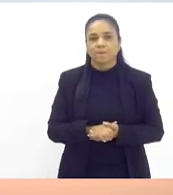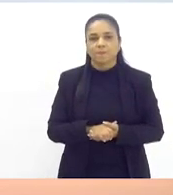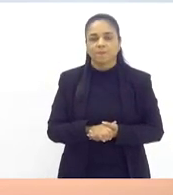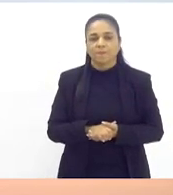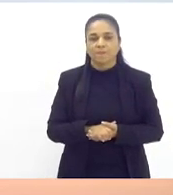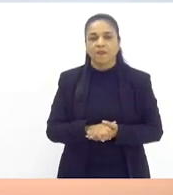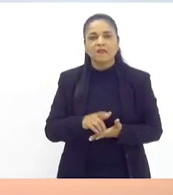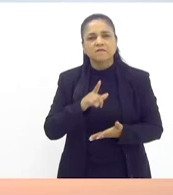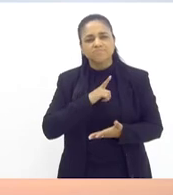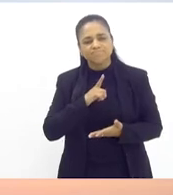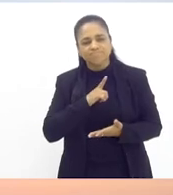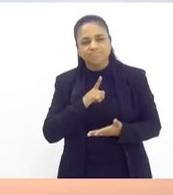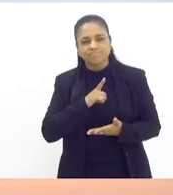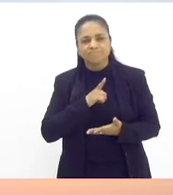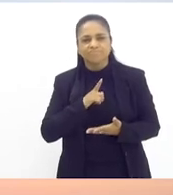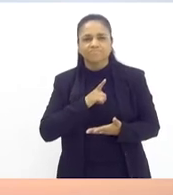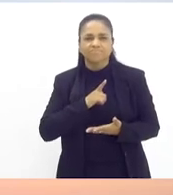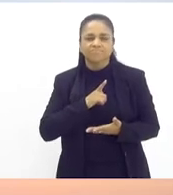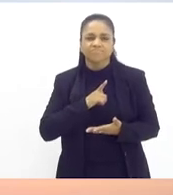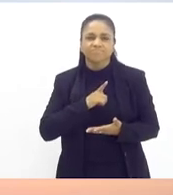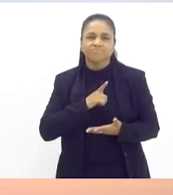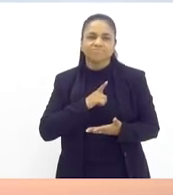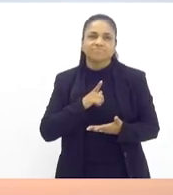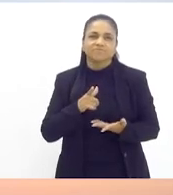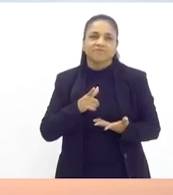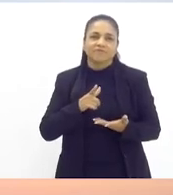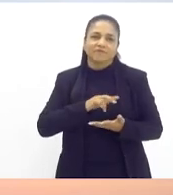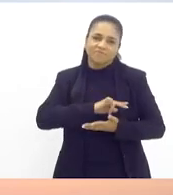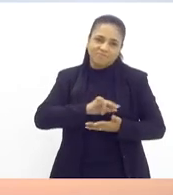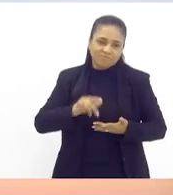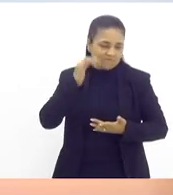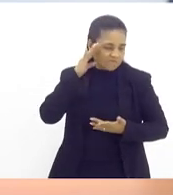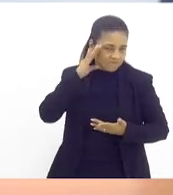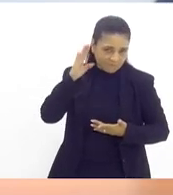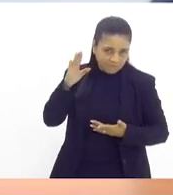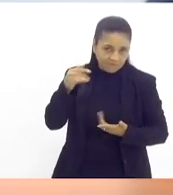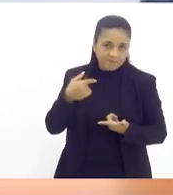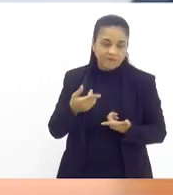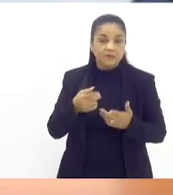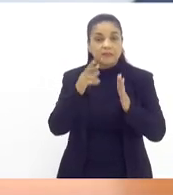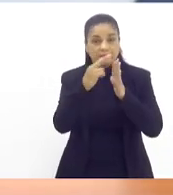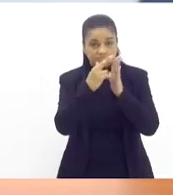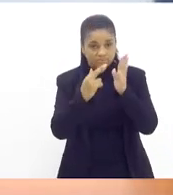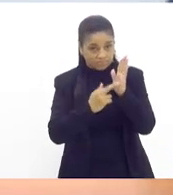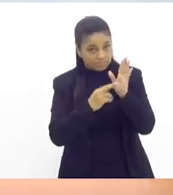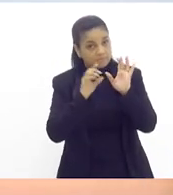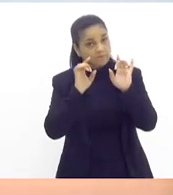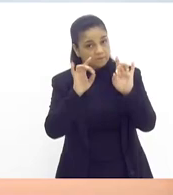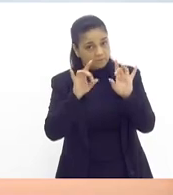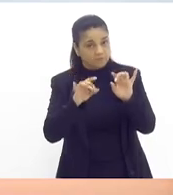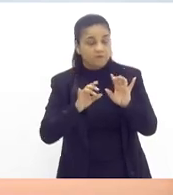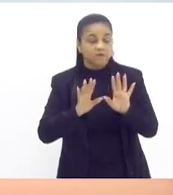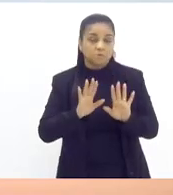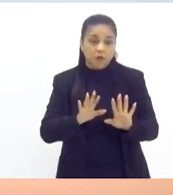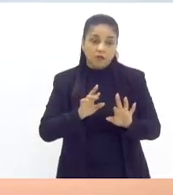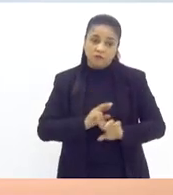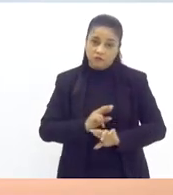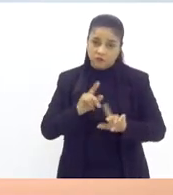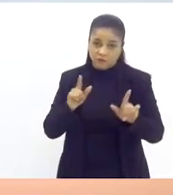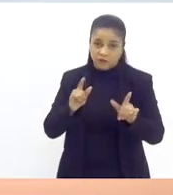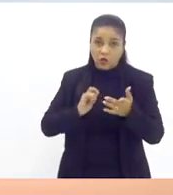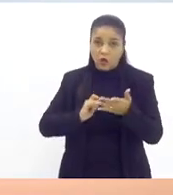Então, essas são as os regimes específicos mais relevantes. Tem um regime específico, embora seja uma coisa diferente, para